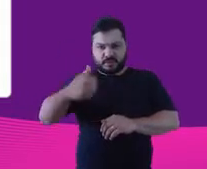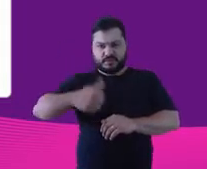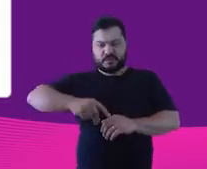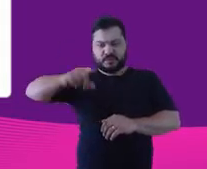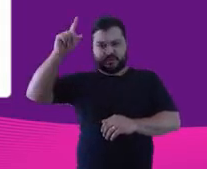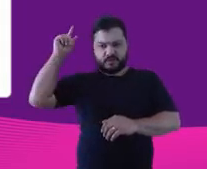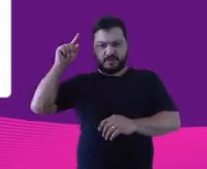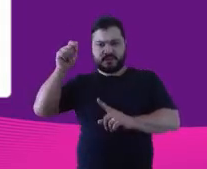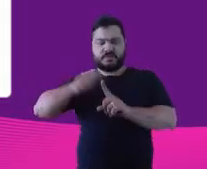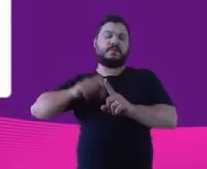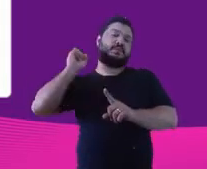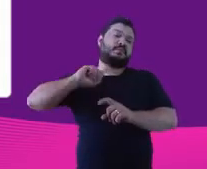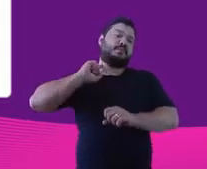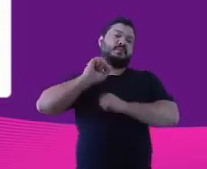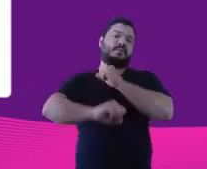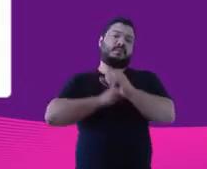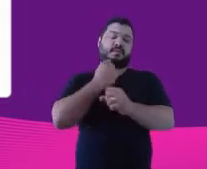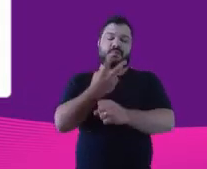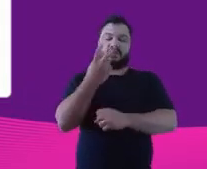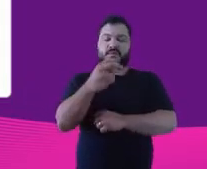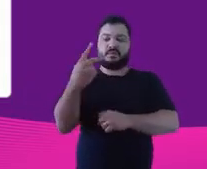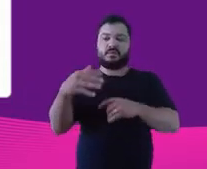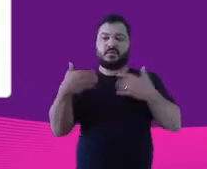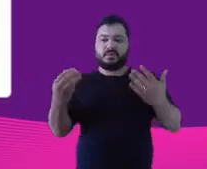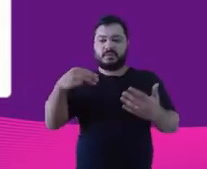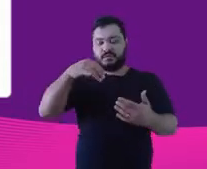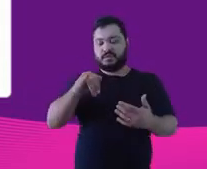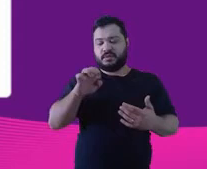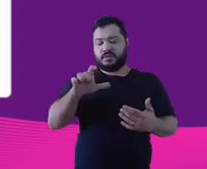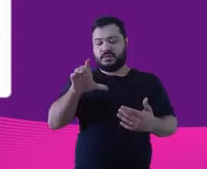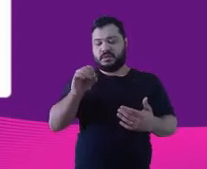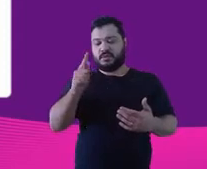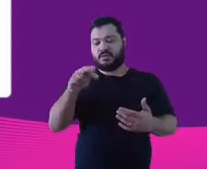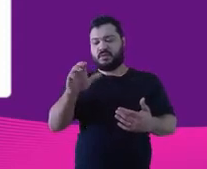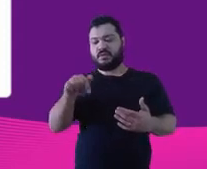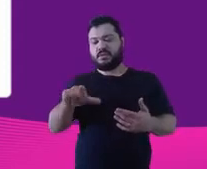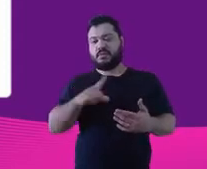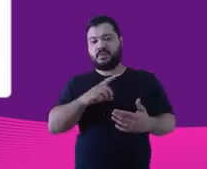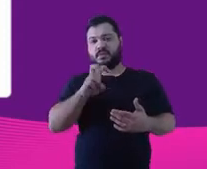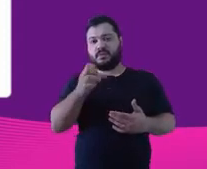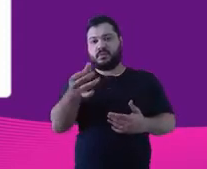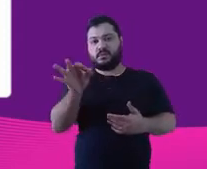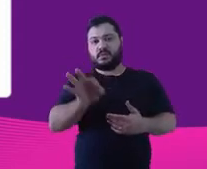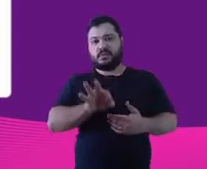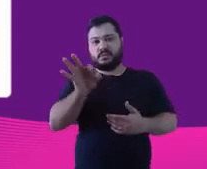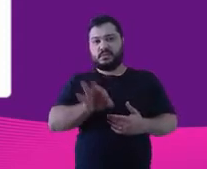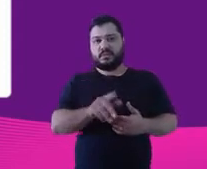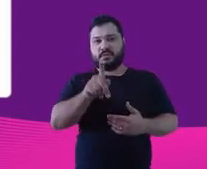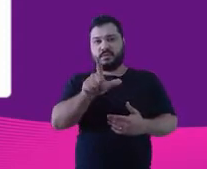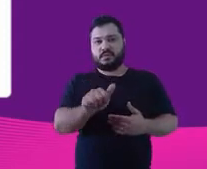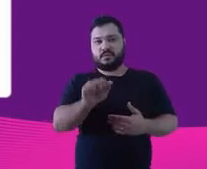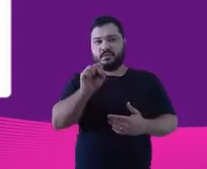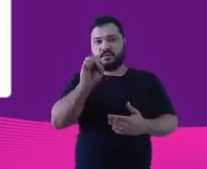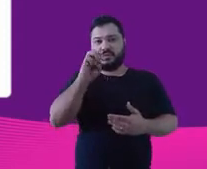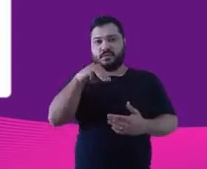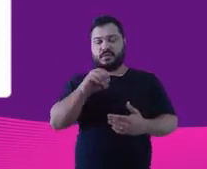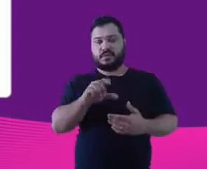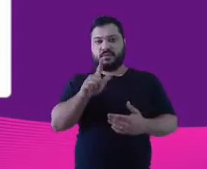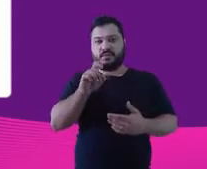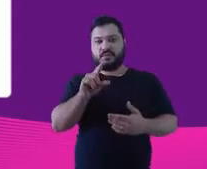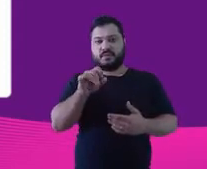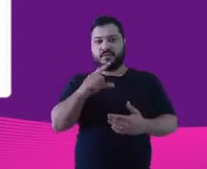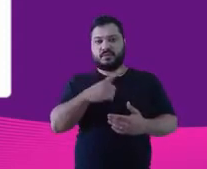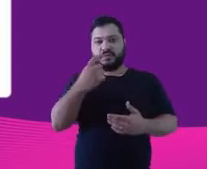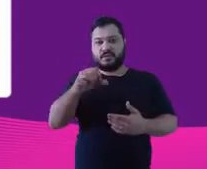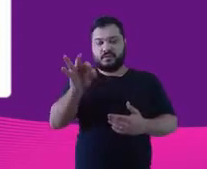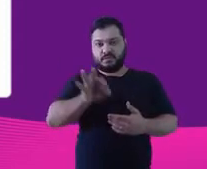foi em maio de 2021. Então, o mielograma dele tinha 56% de plasmócitos, 19% de